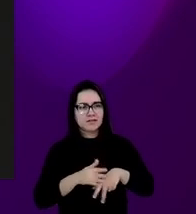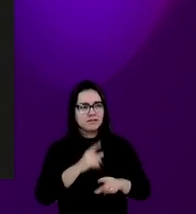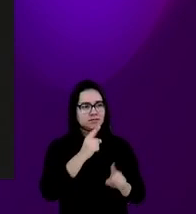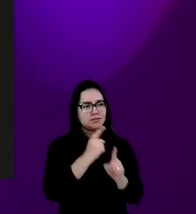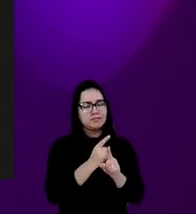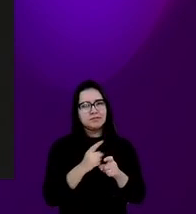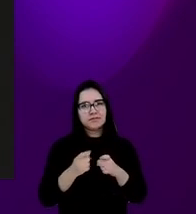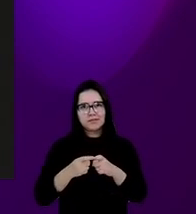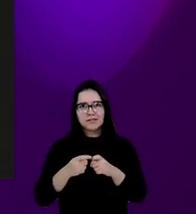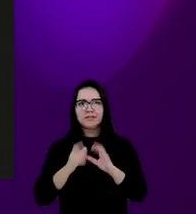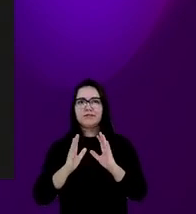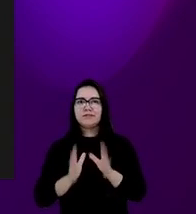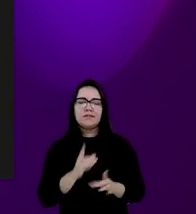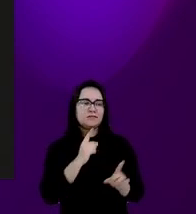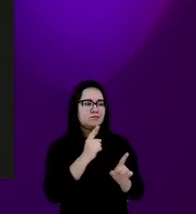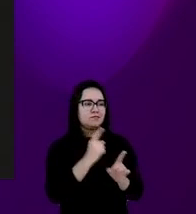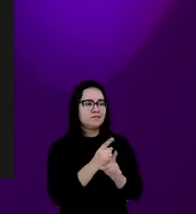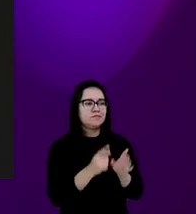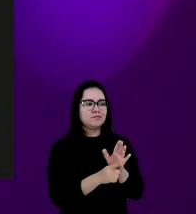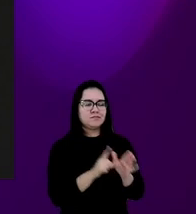médico clínico, às vezes da comunidade,